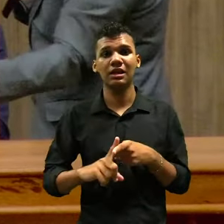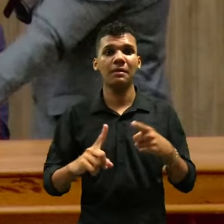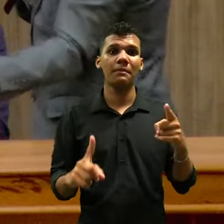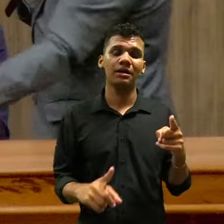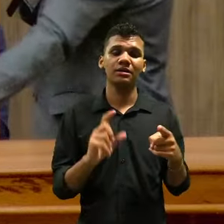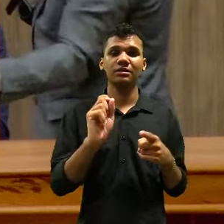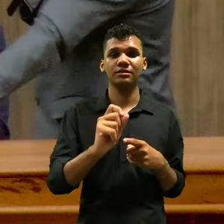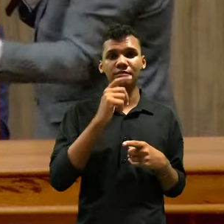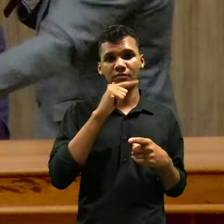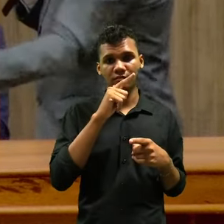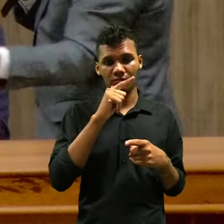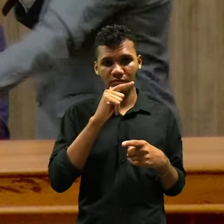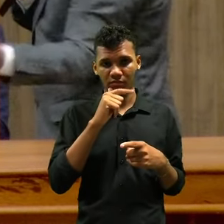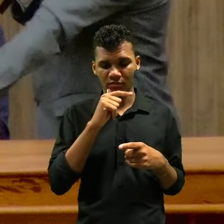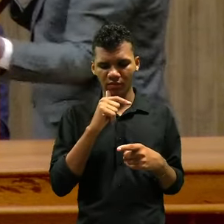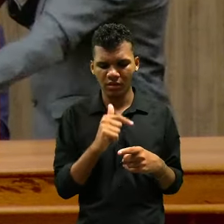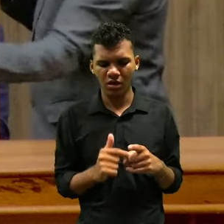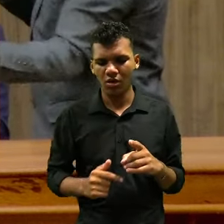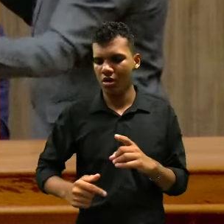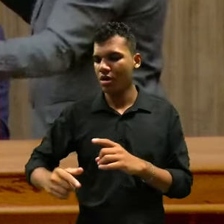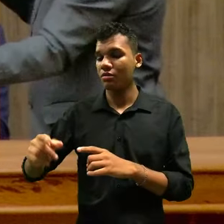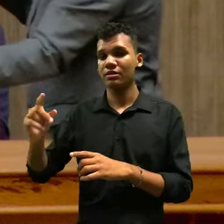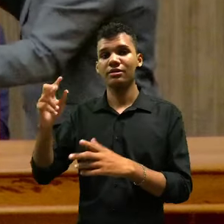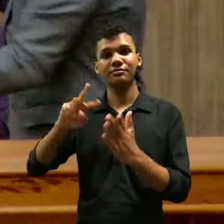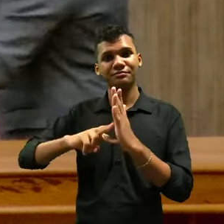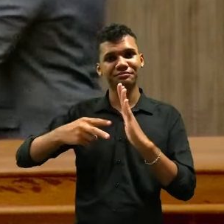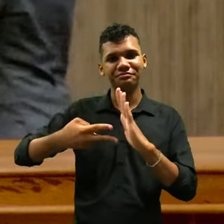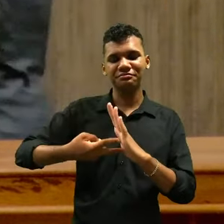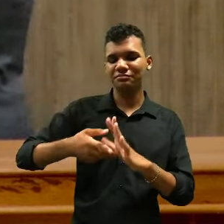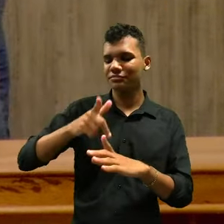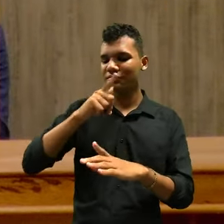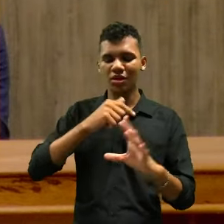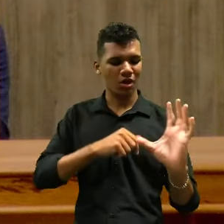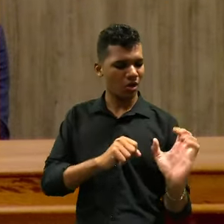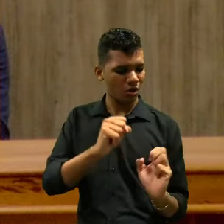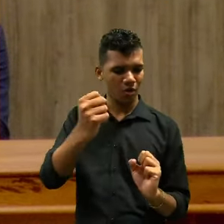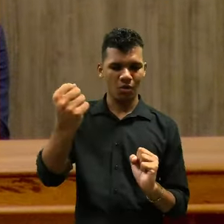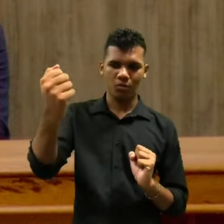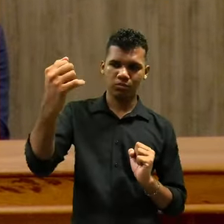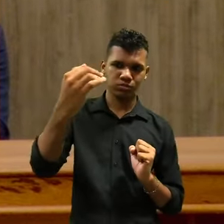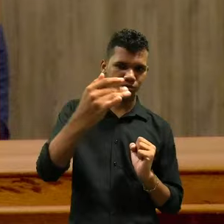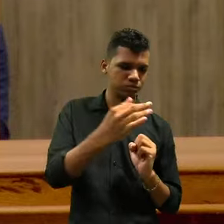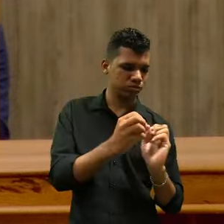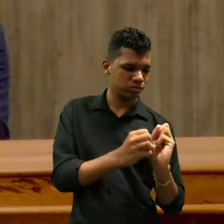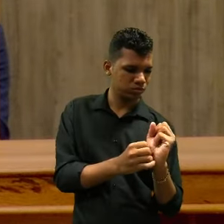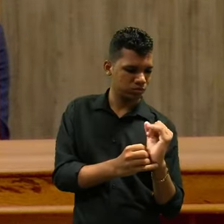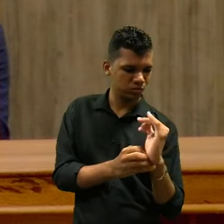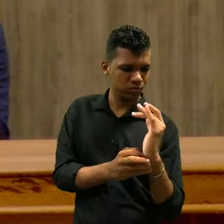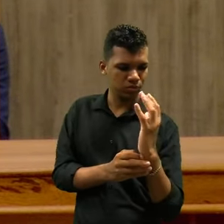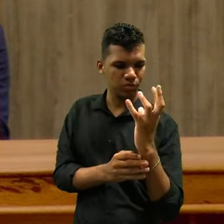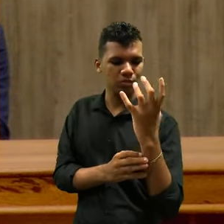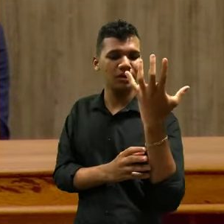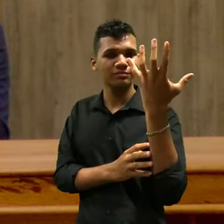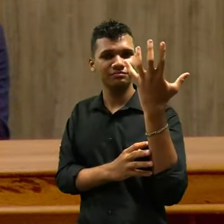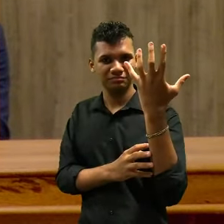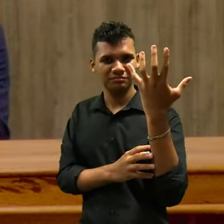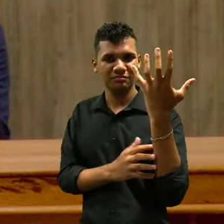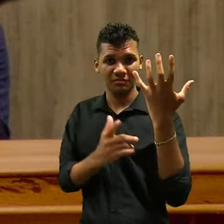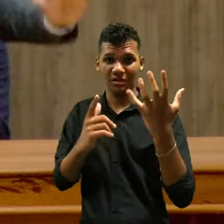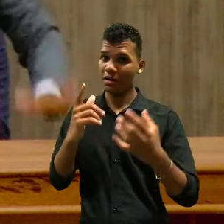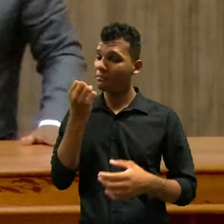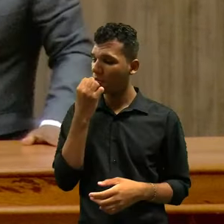água bate nele que é a palavra de Deus ele se lanta quem tem terra aí diga glória